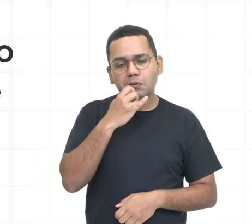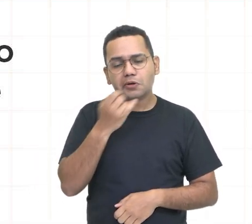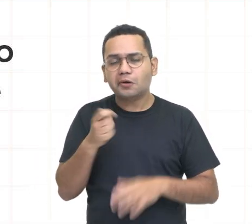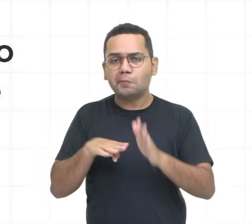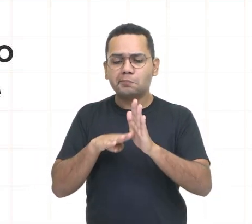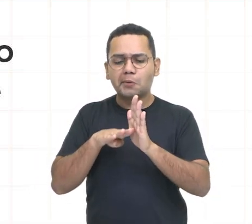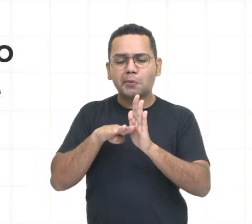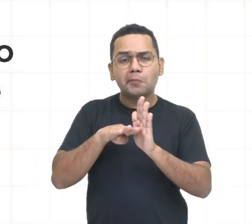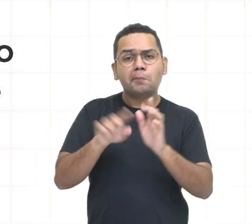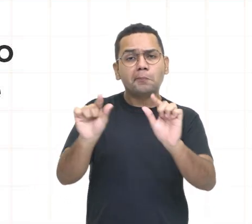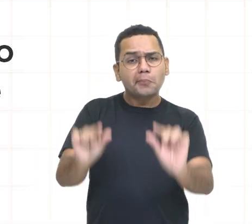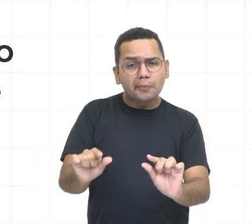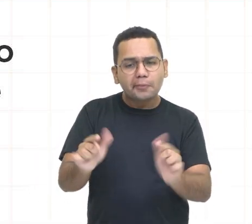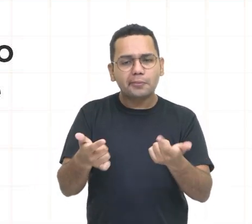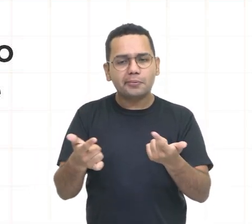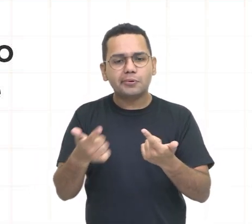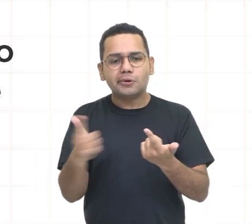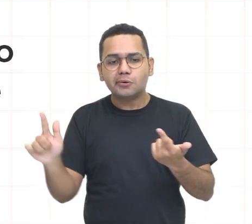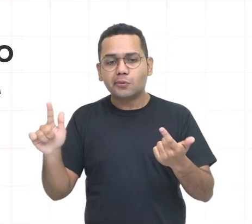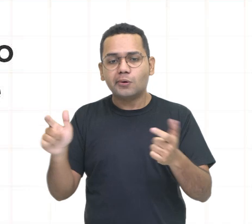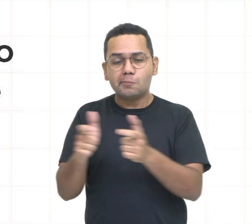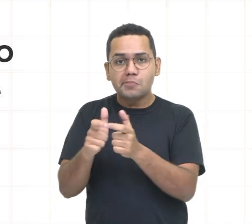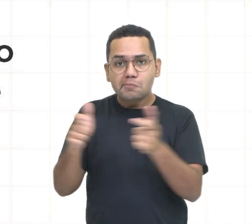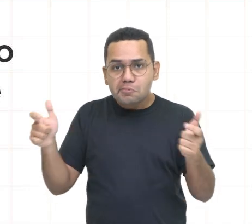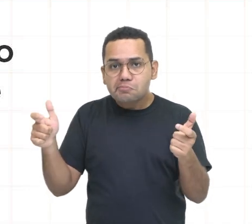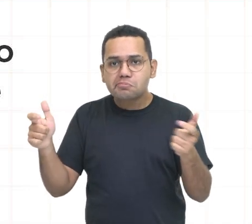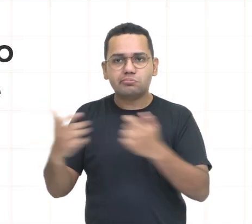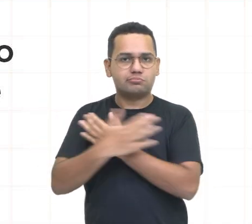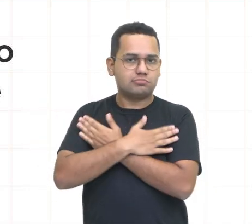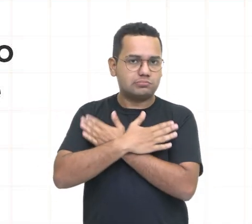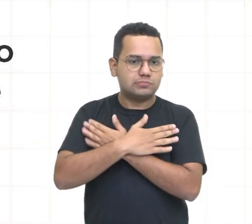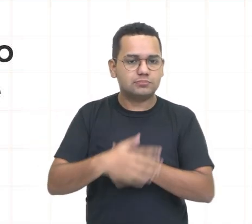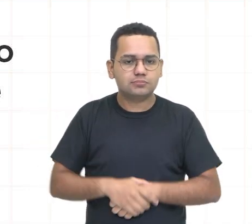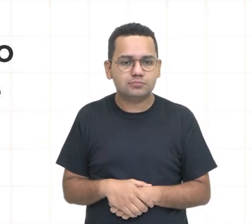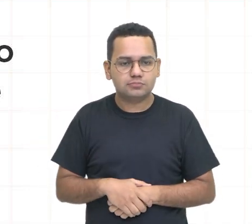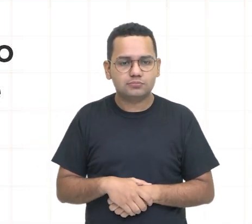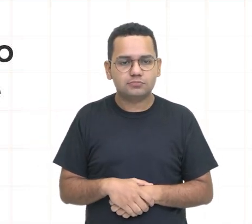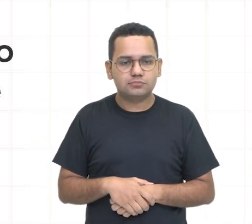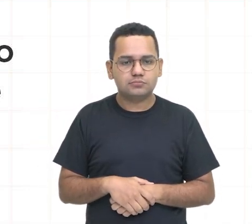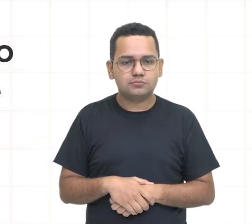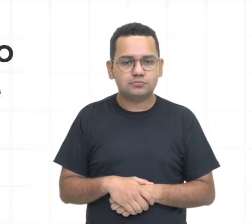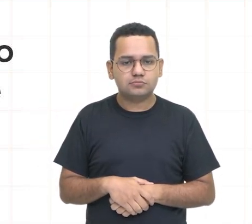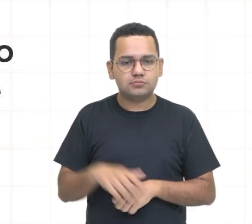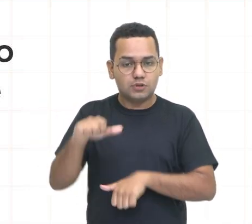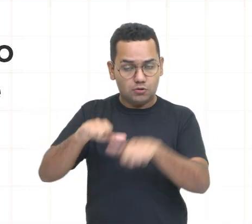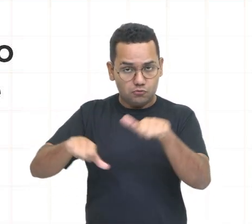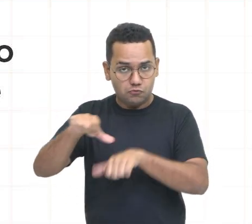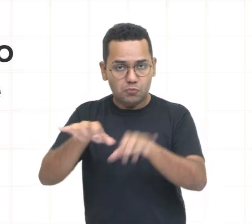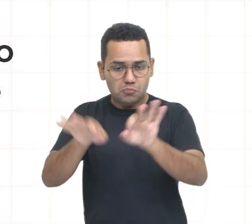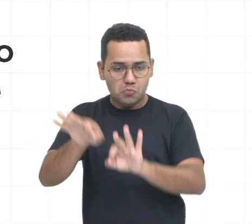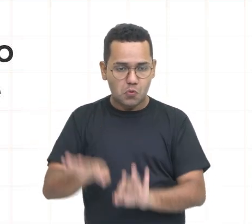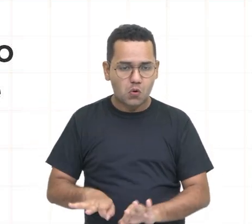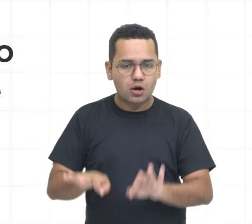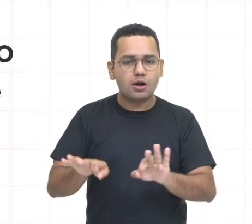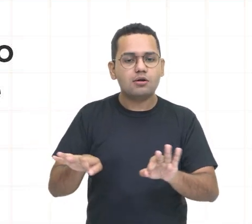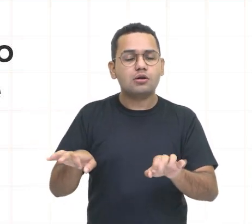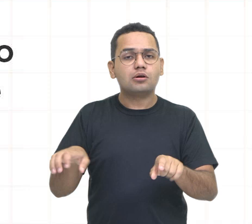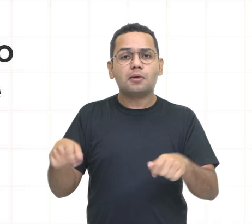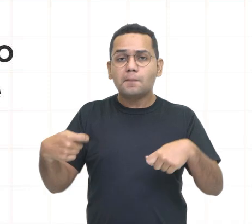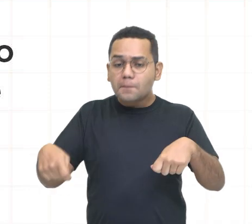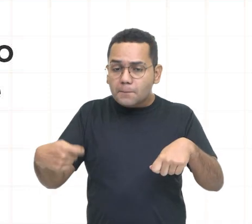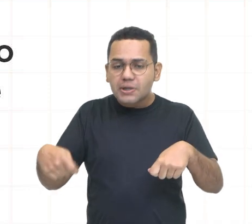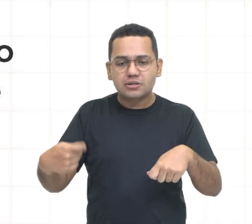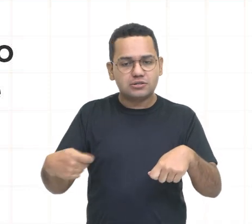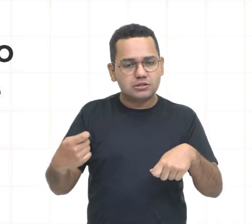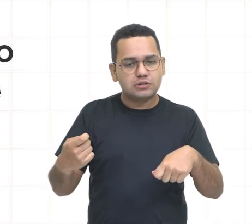econômico e a alta taxa de desemprego. Reformas estruturais para o crescimento econômico foram visíveis no